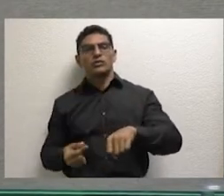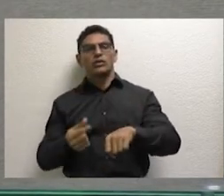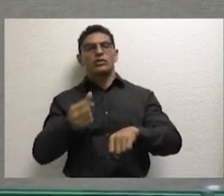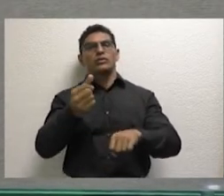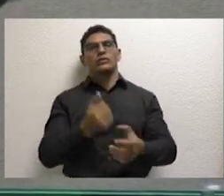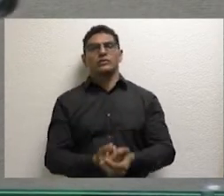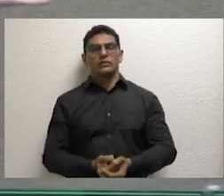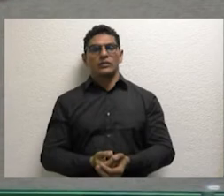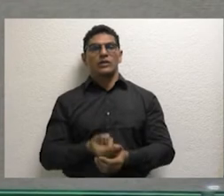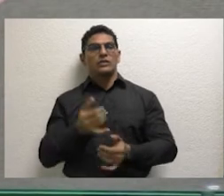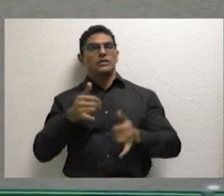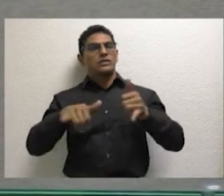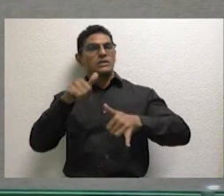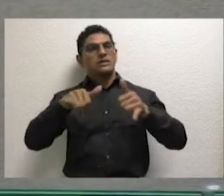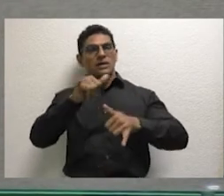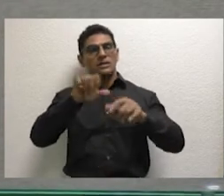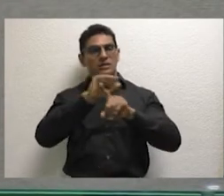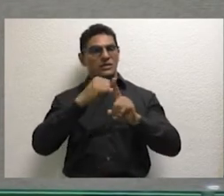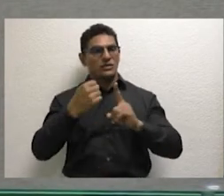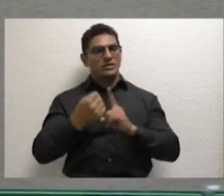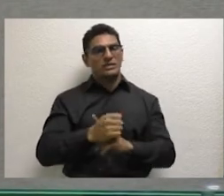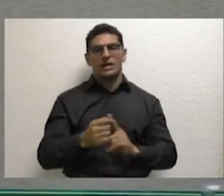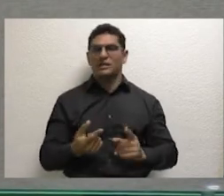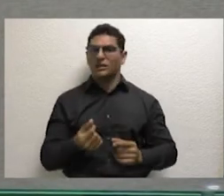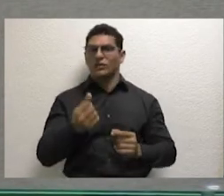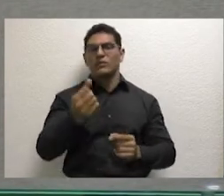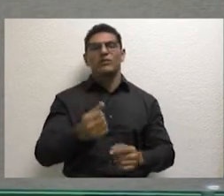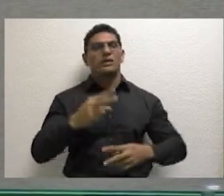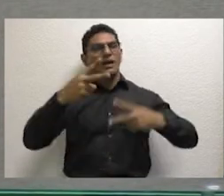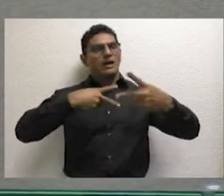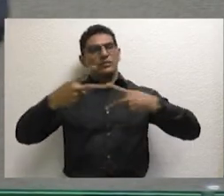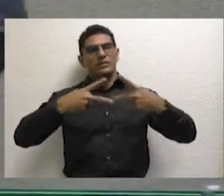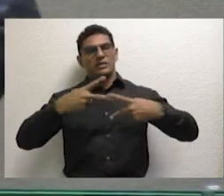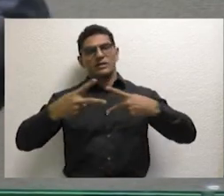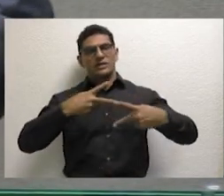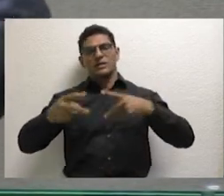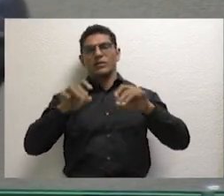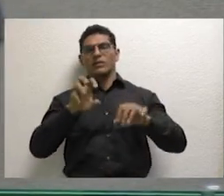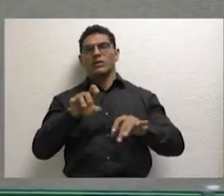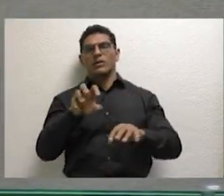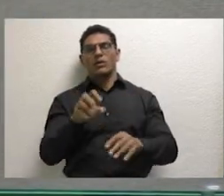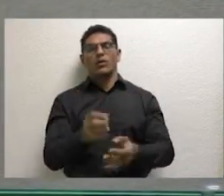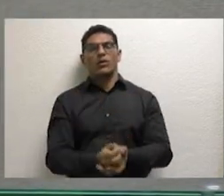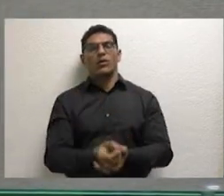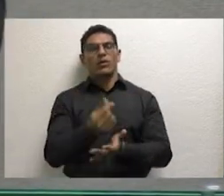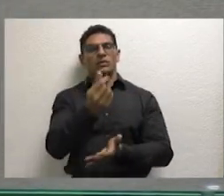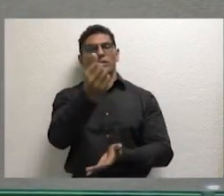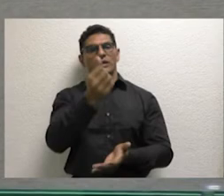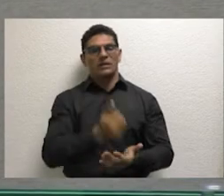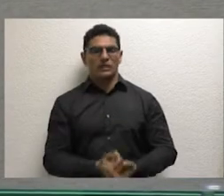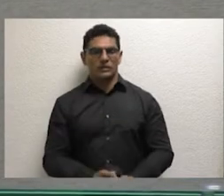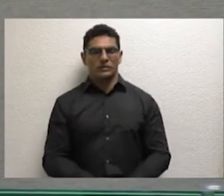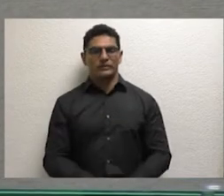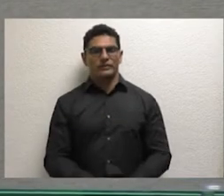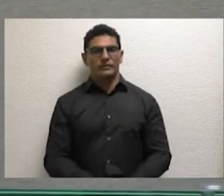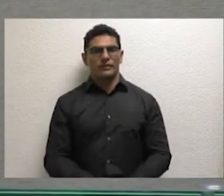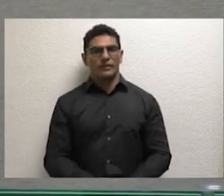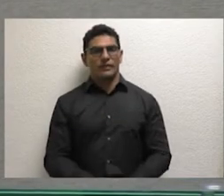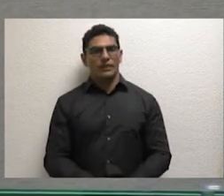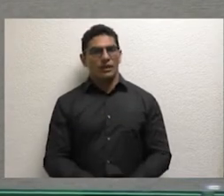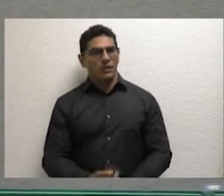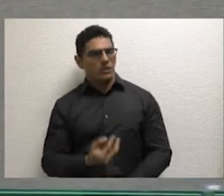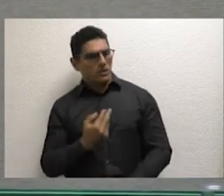ciências sociais economia administração e contabilidade é inegável que os